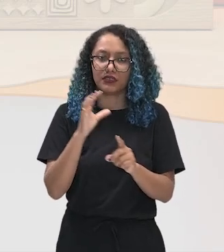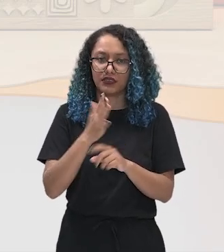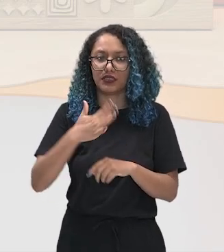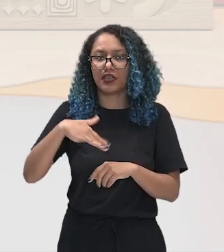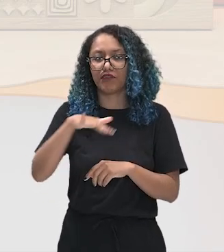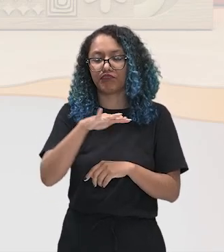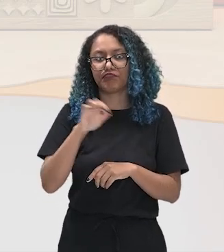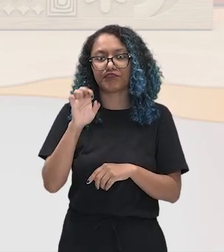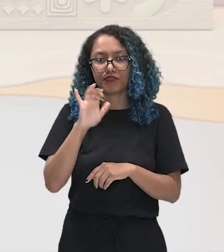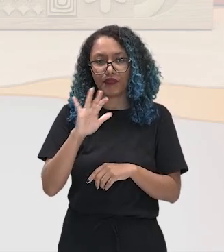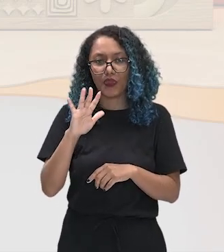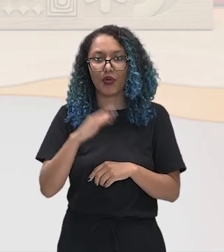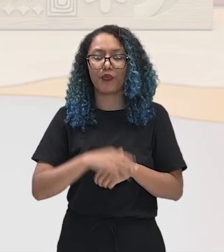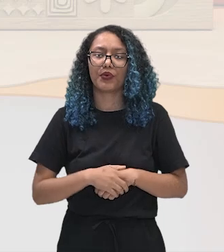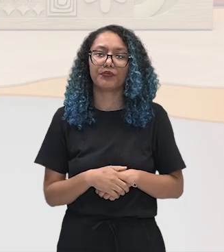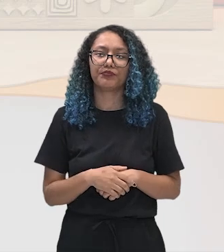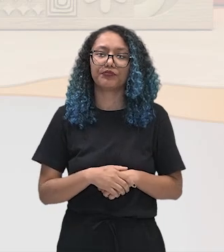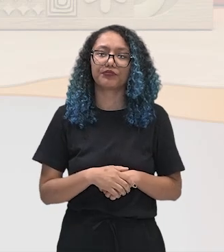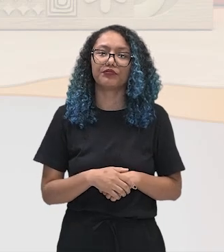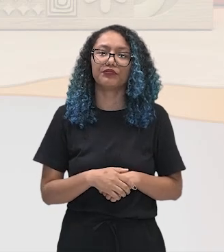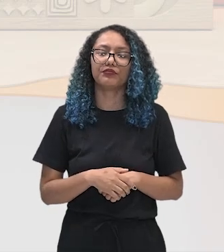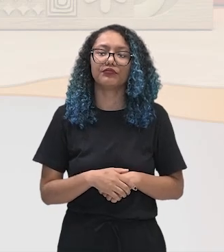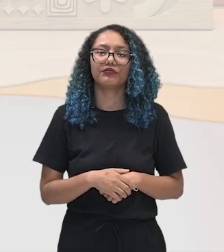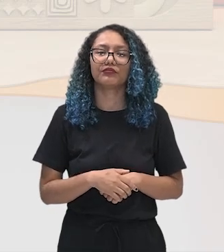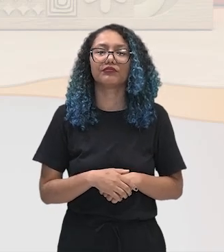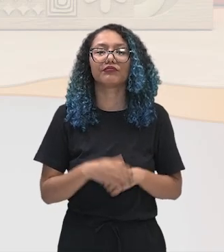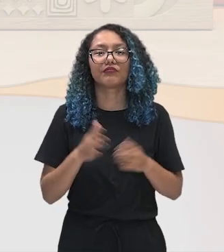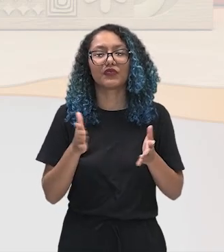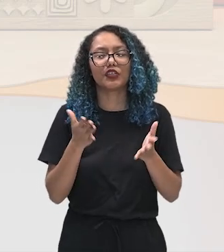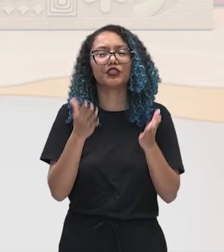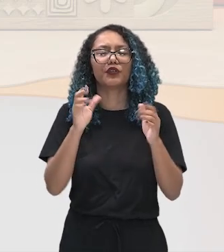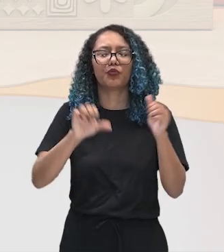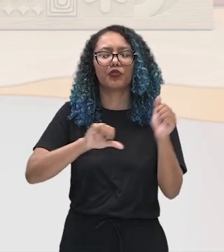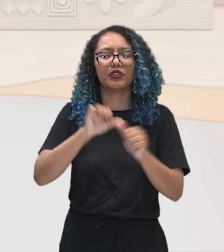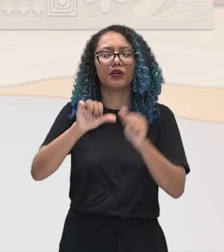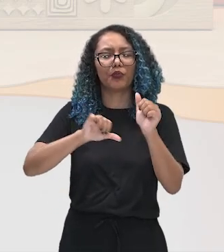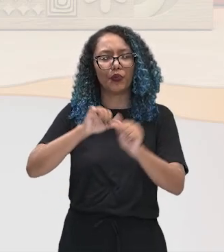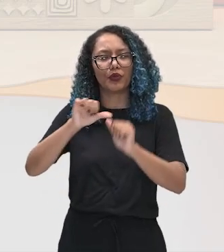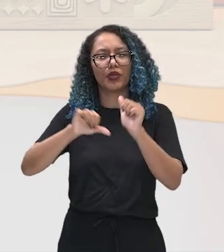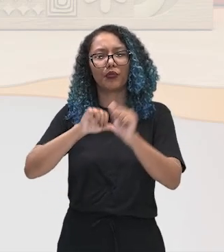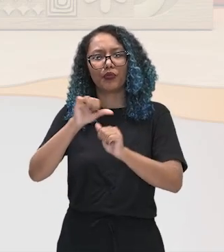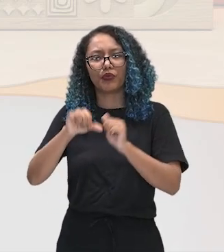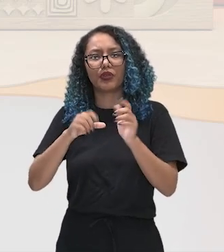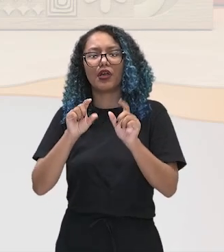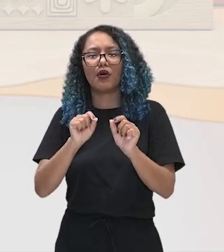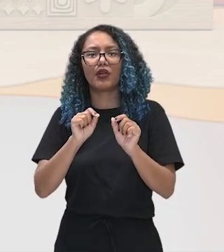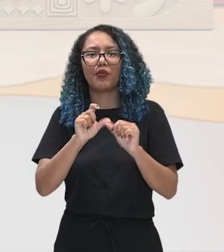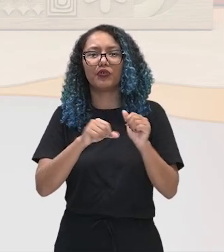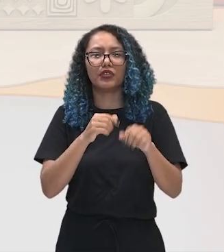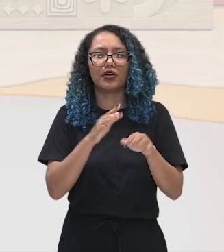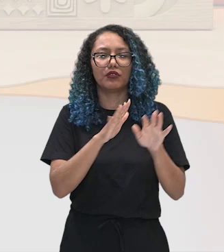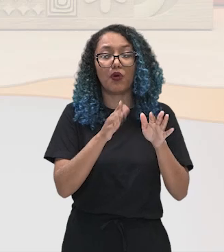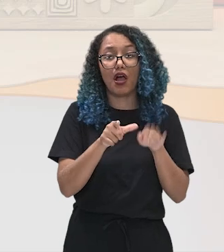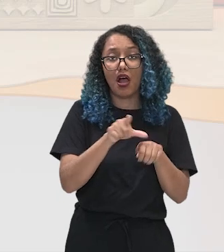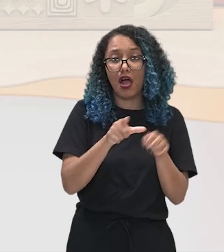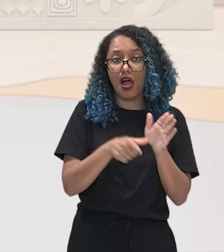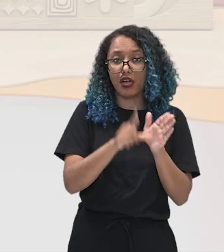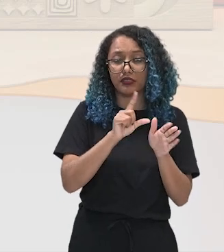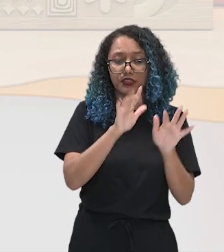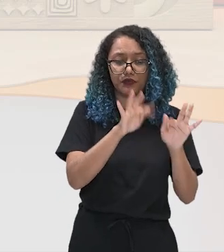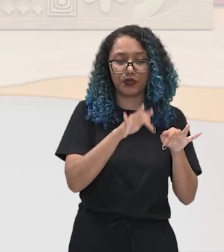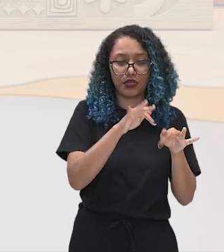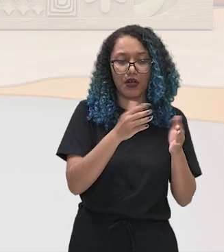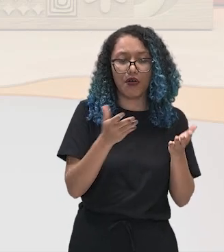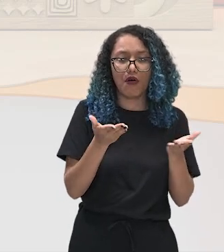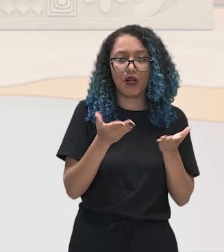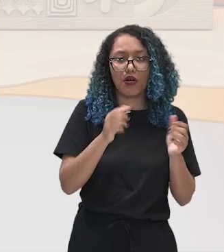Europa, provocando cada vez mais transformações, tirando a Europa daquele mundo feudal e levando agora ela para